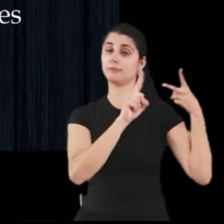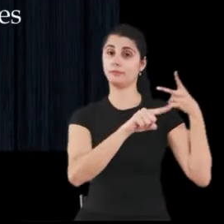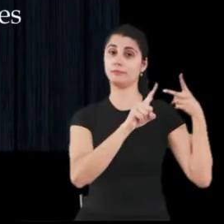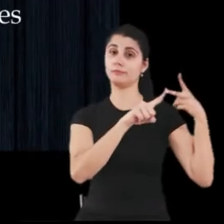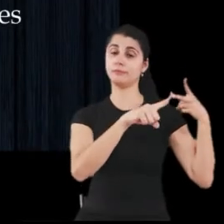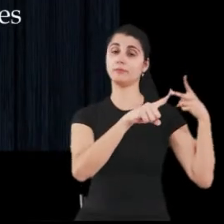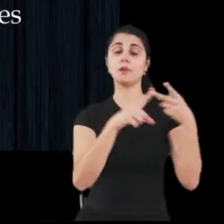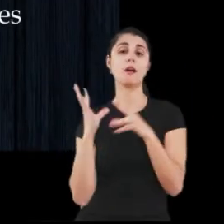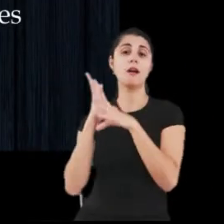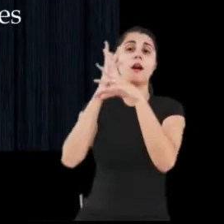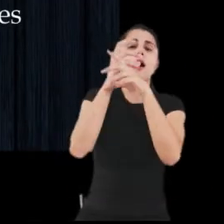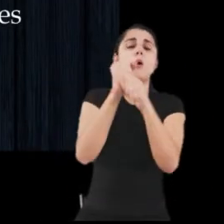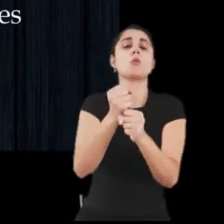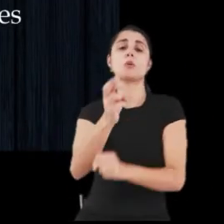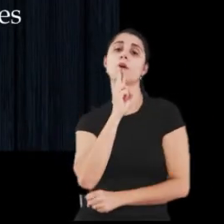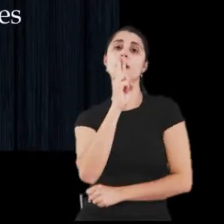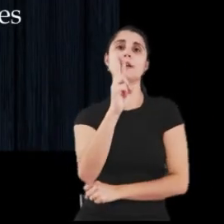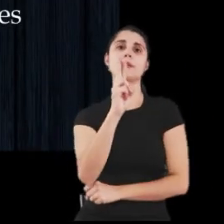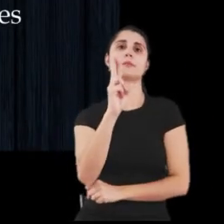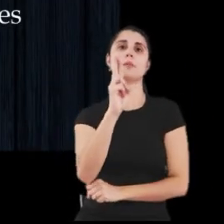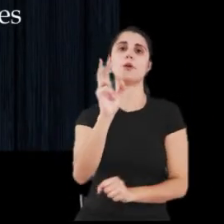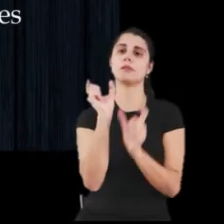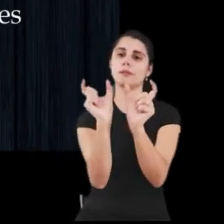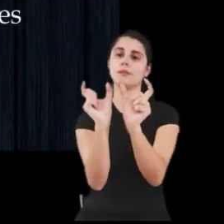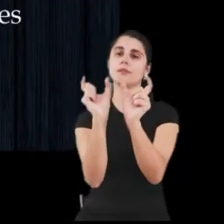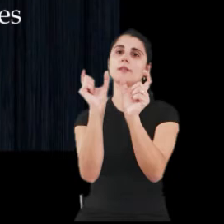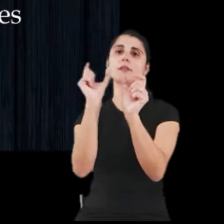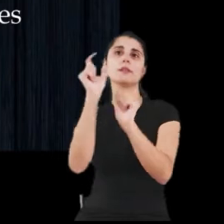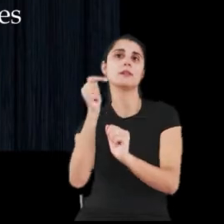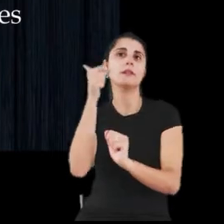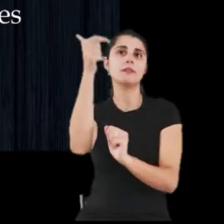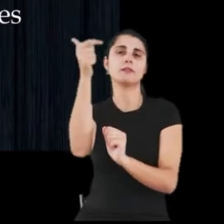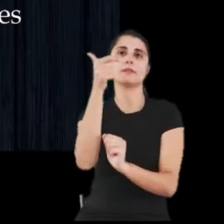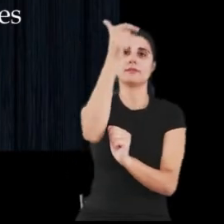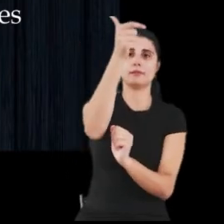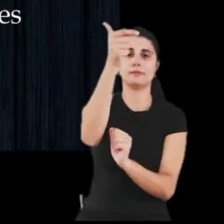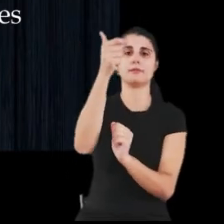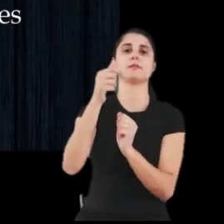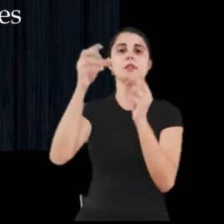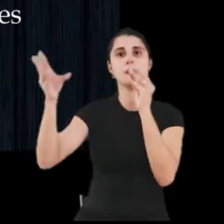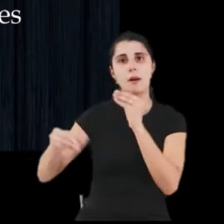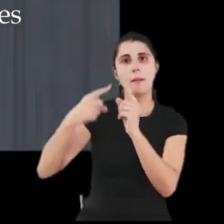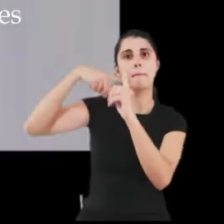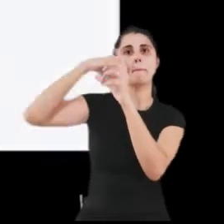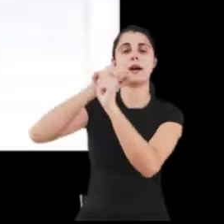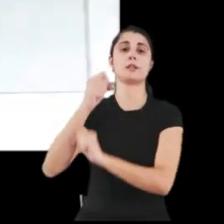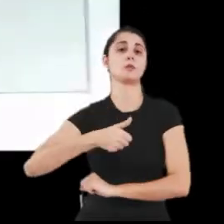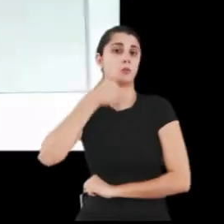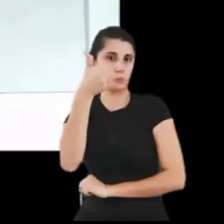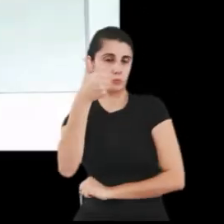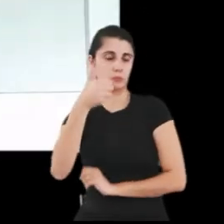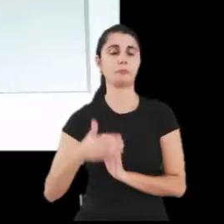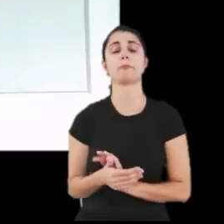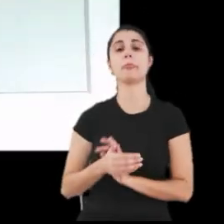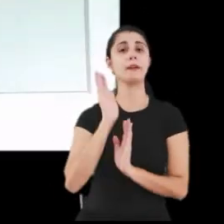passo, calcula-se o produto dos expoentes dos fatores primos acrescidos de uma unidade. Pois bem,